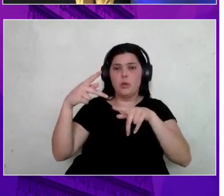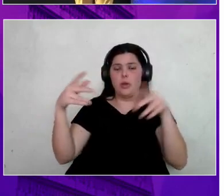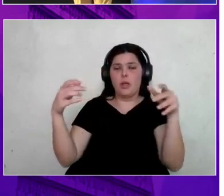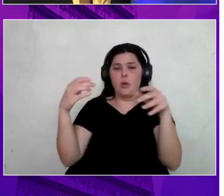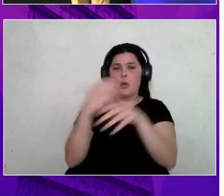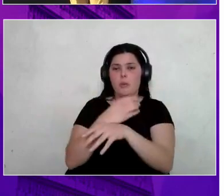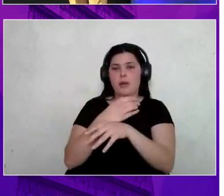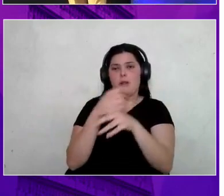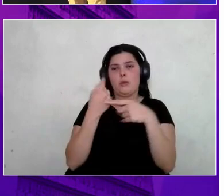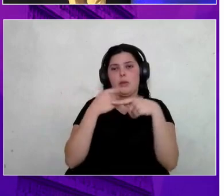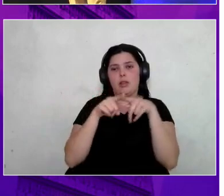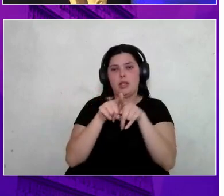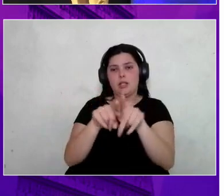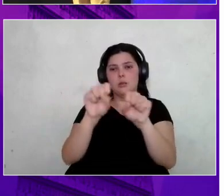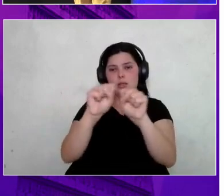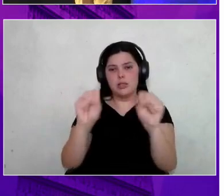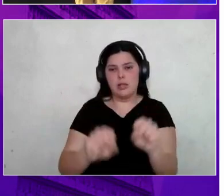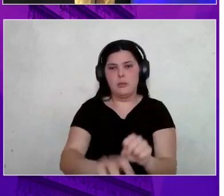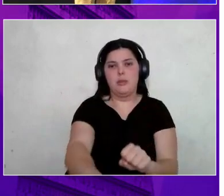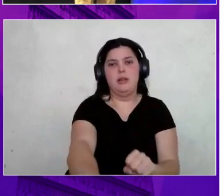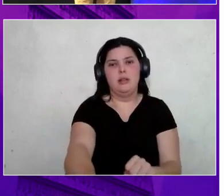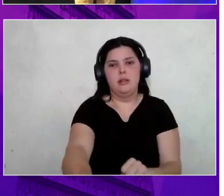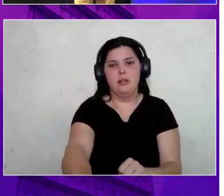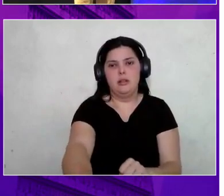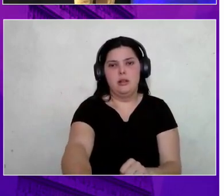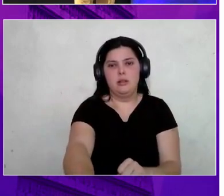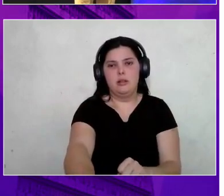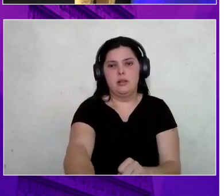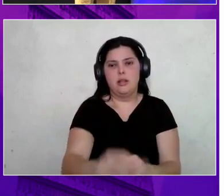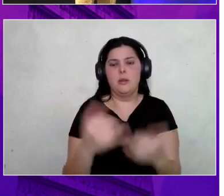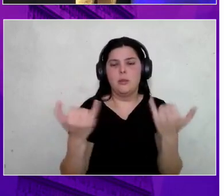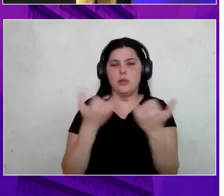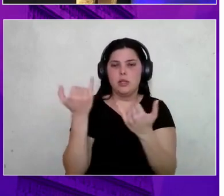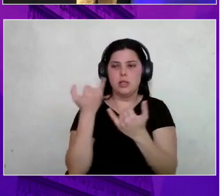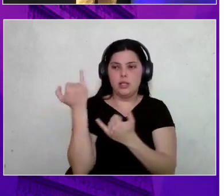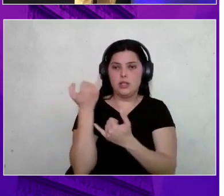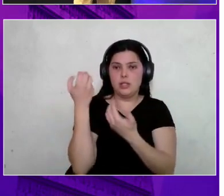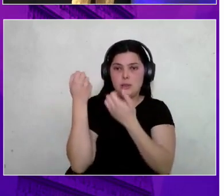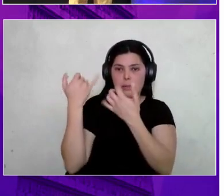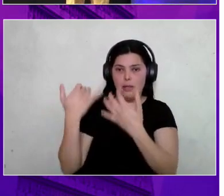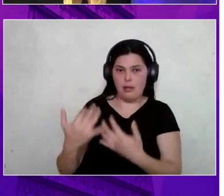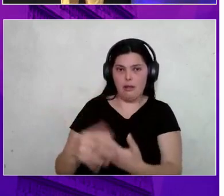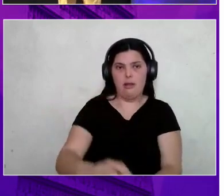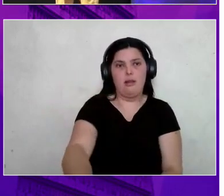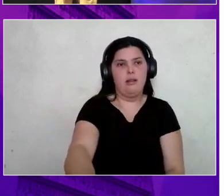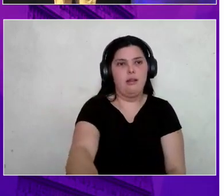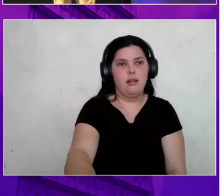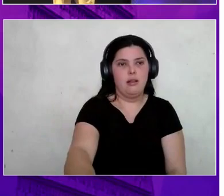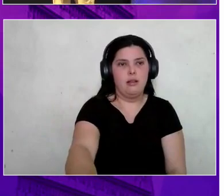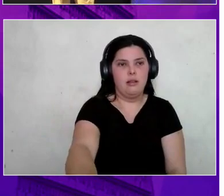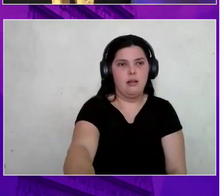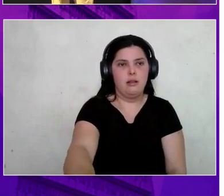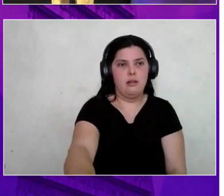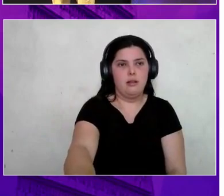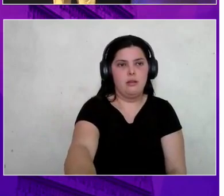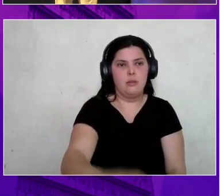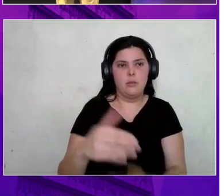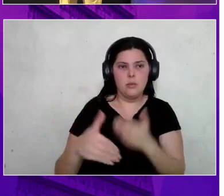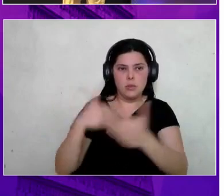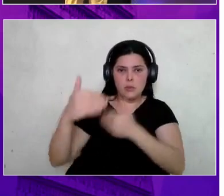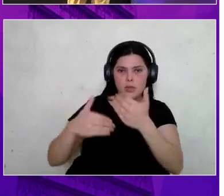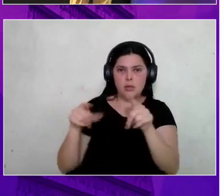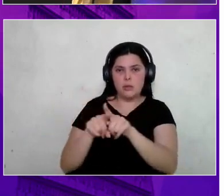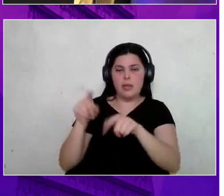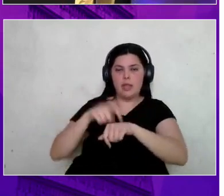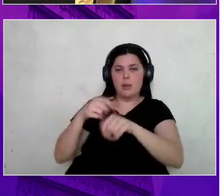integração entre sistemas, isso é muito importante destacar, né? Deixar bem claro essas visões do quanto processa e em quanto tempo.